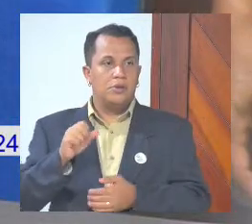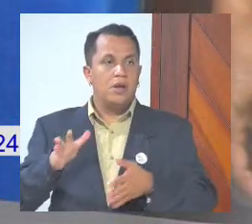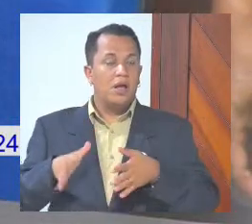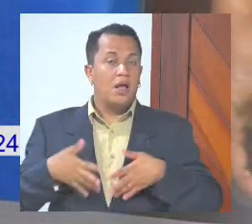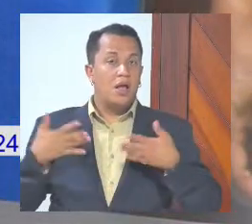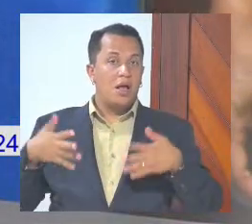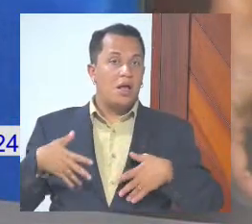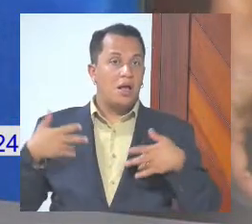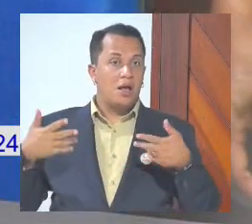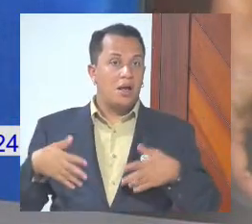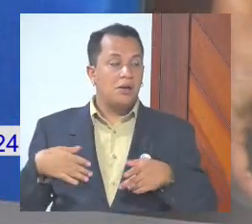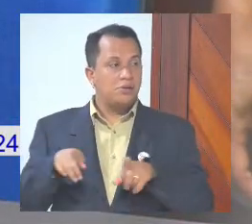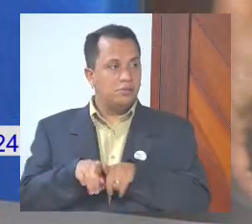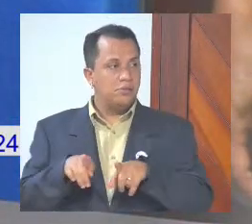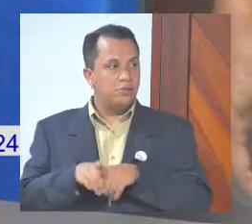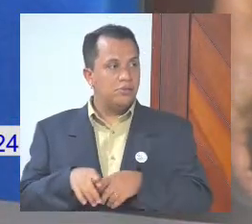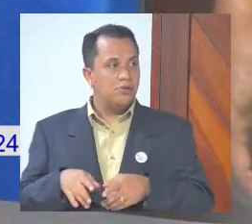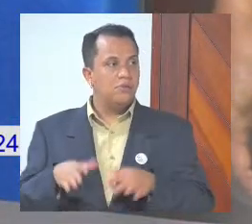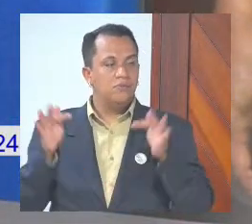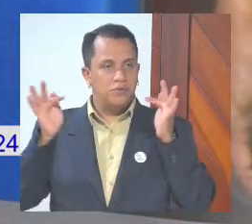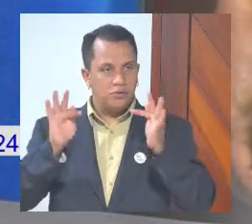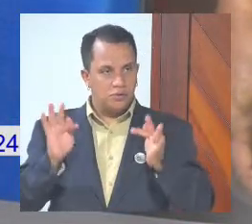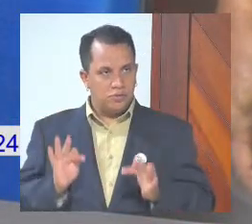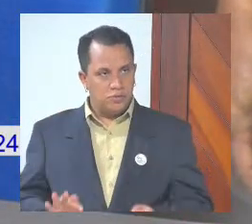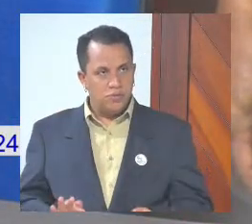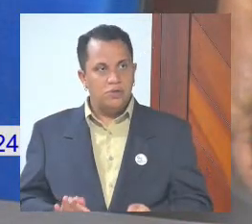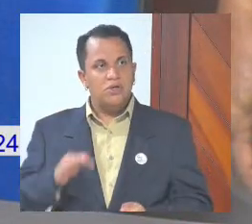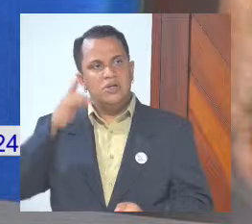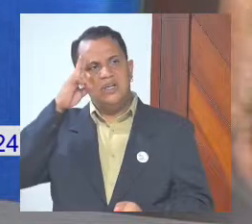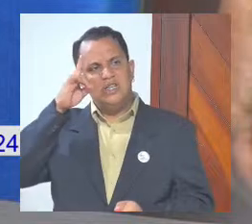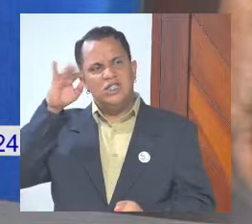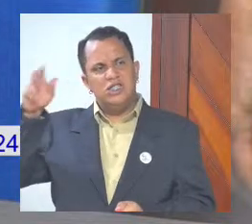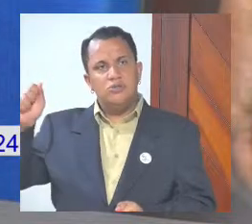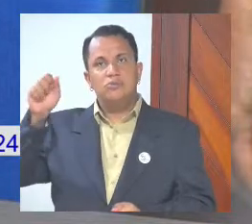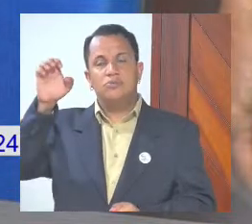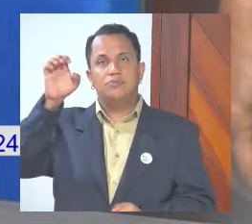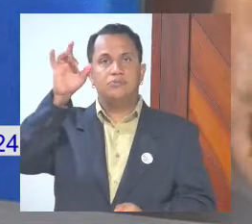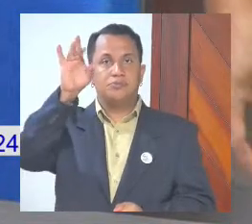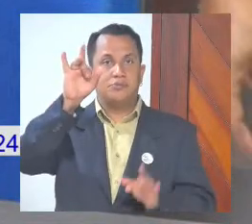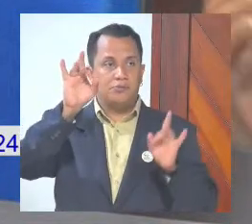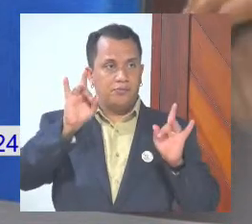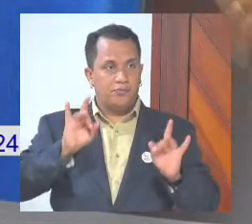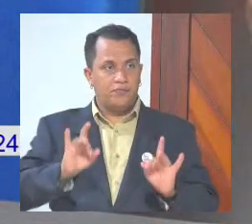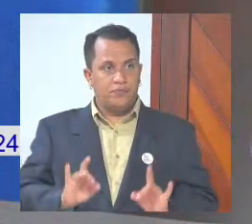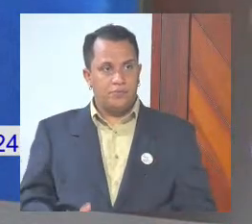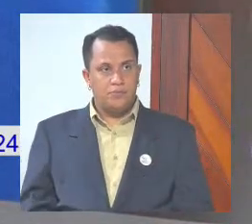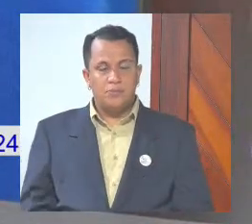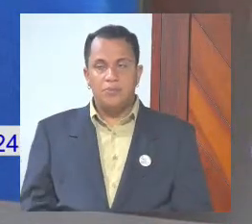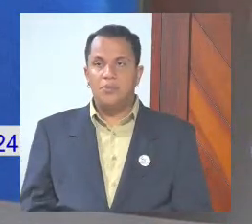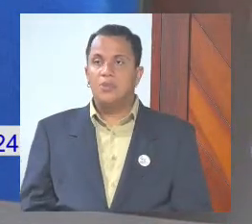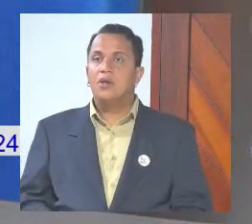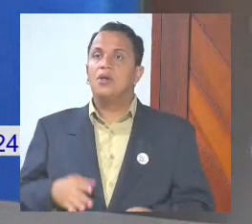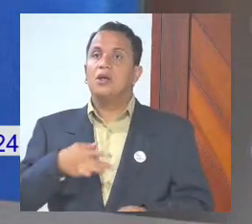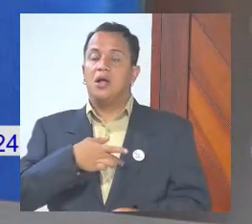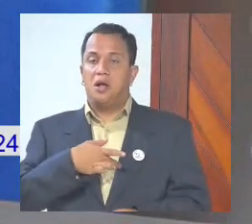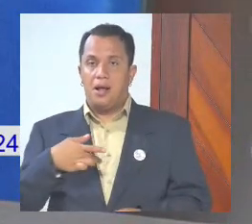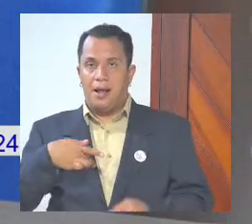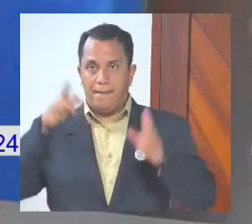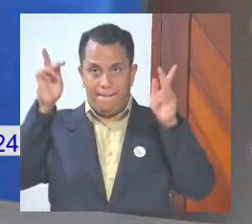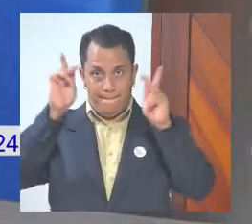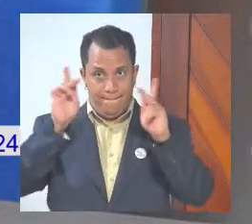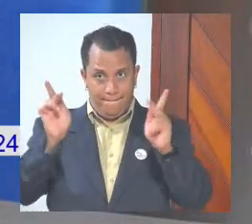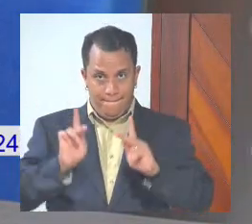alegria e júbilo, que nessa data tão especial Desejamos saúde,